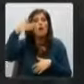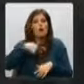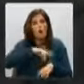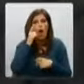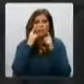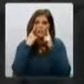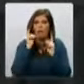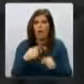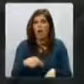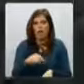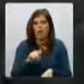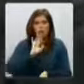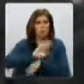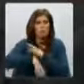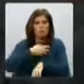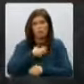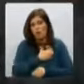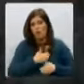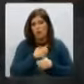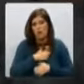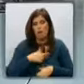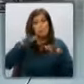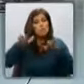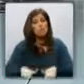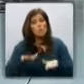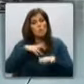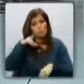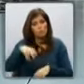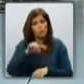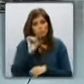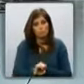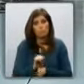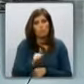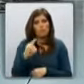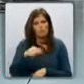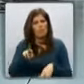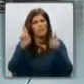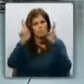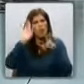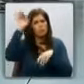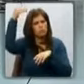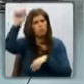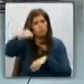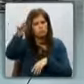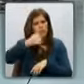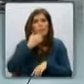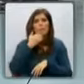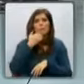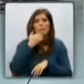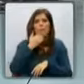atentos. Num misto de emoções, este muçulmano português ainda tem esperança no futuro e apela à tolerância.